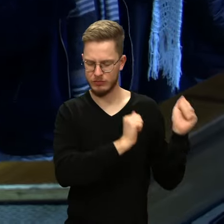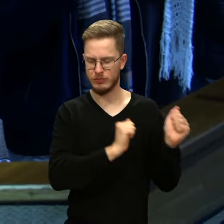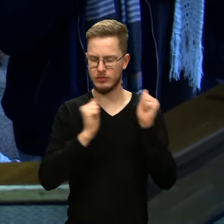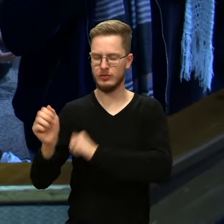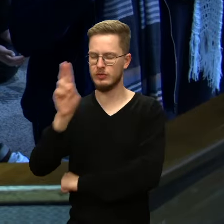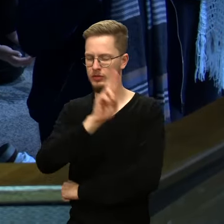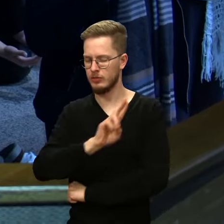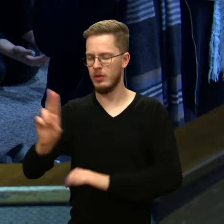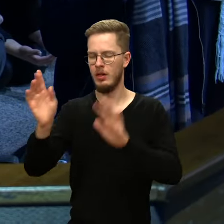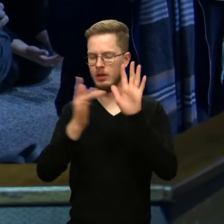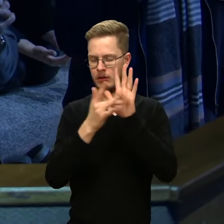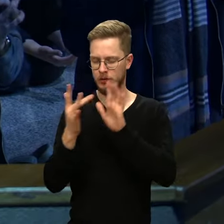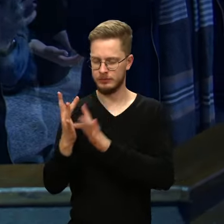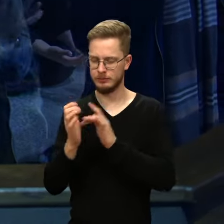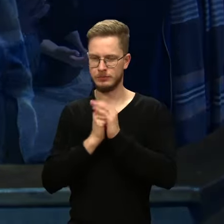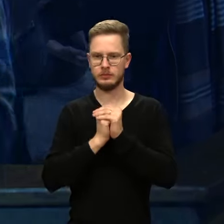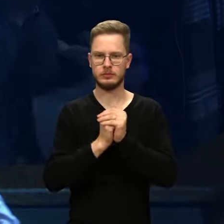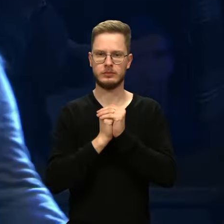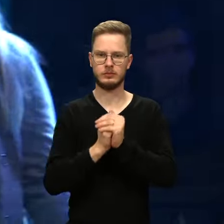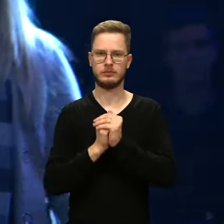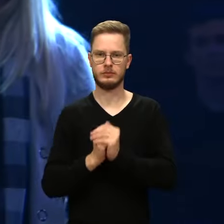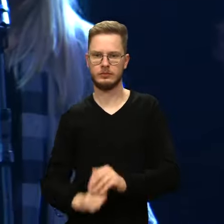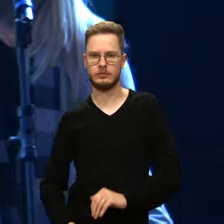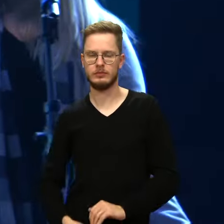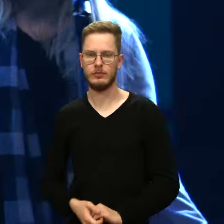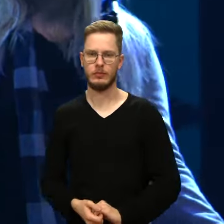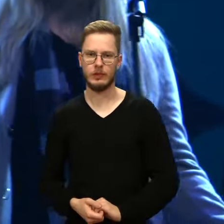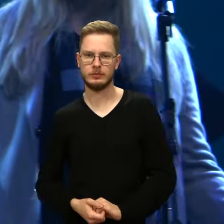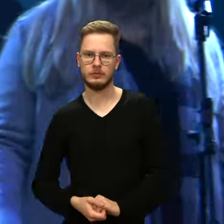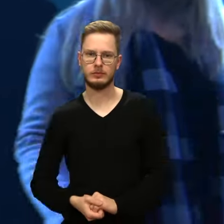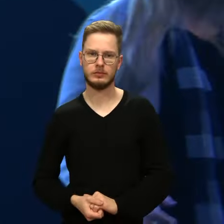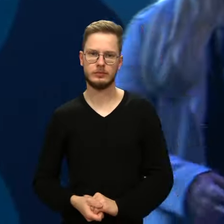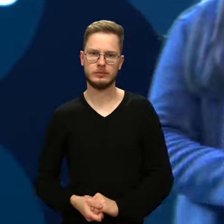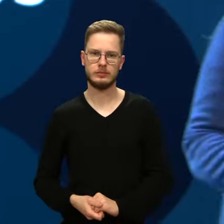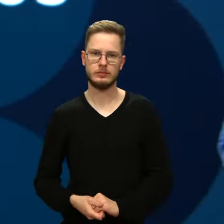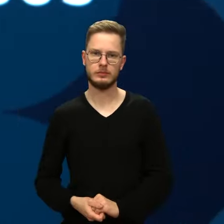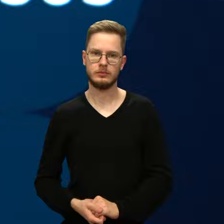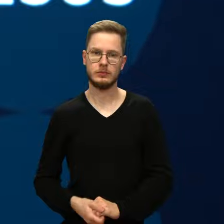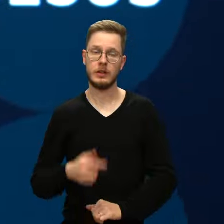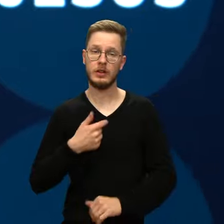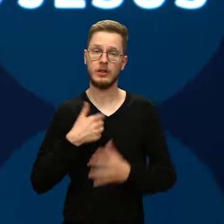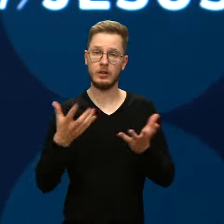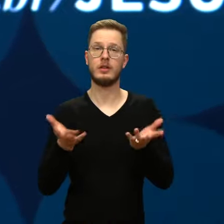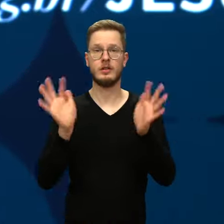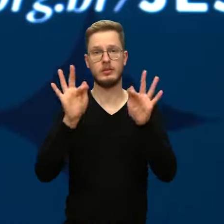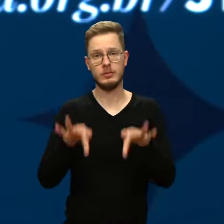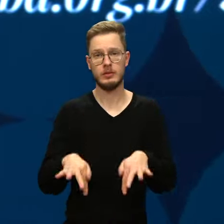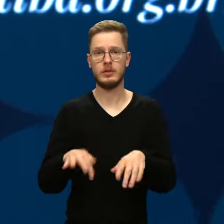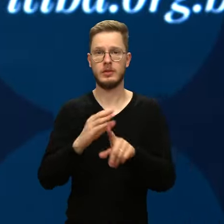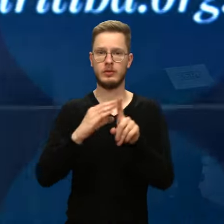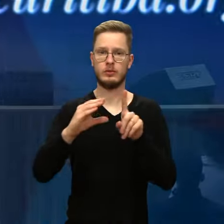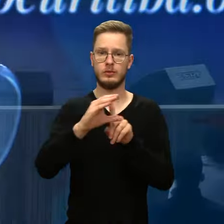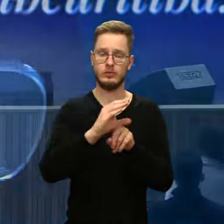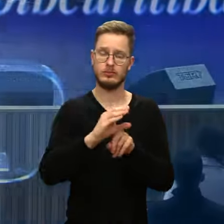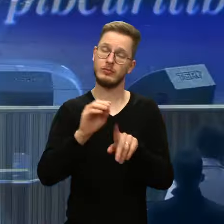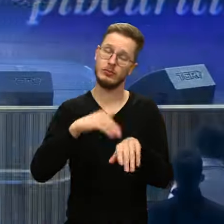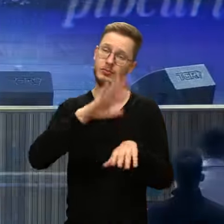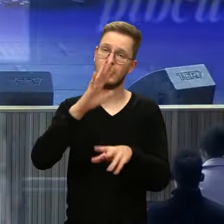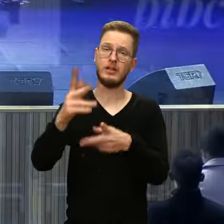de Jesus. Amém, amém, amém. Eu quero terminar esse culto fazendo mais um